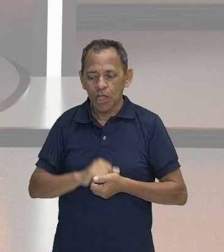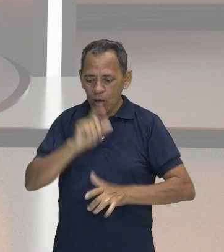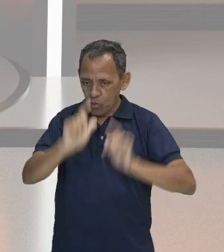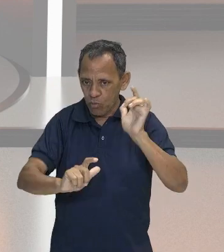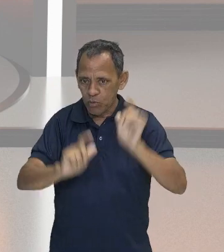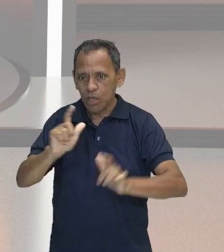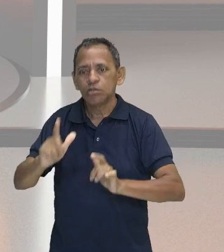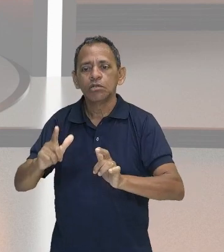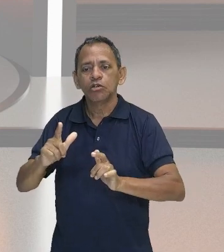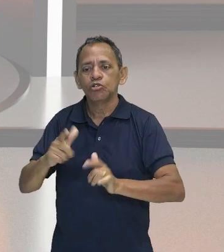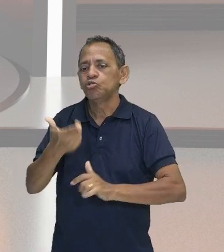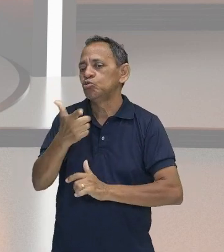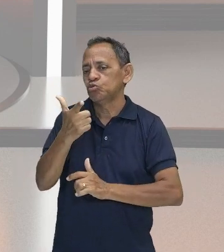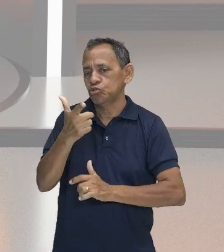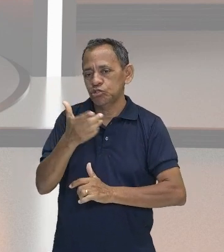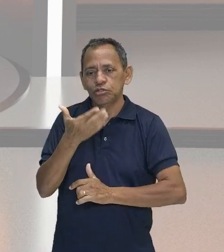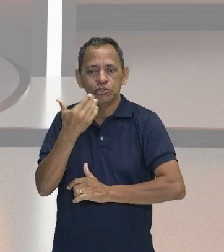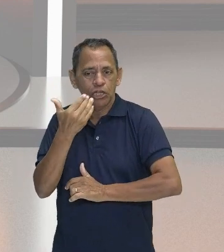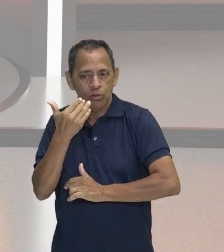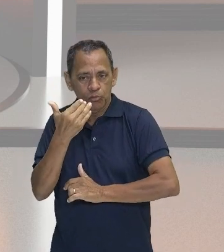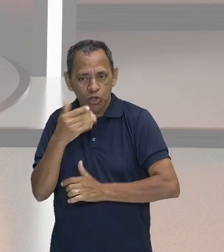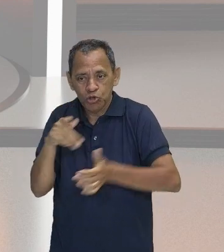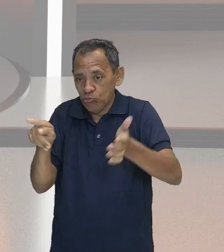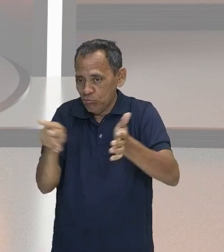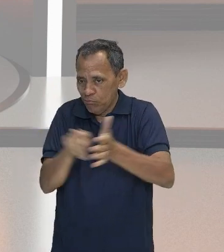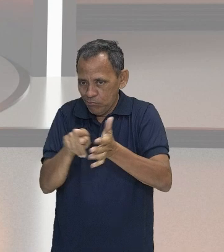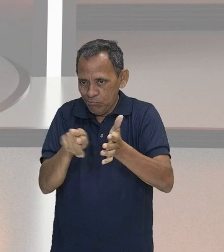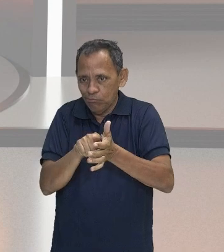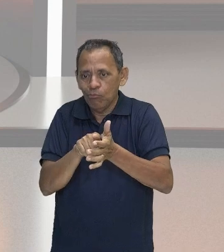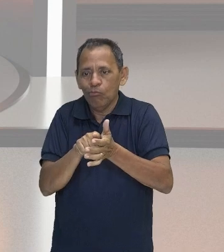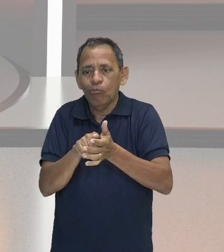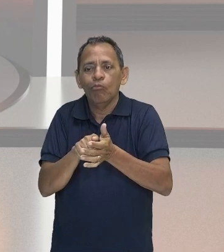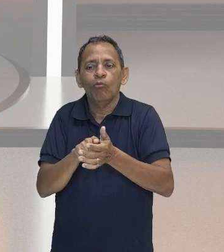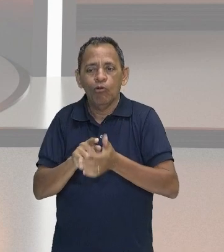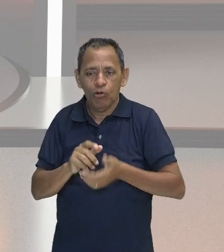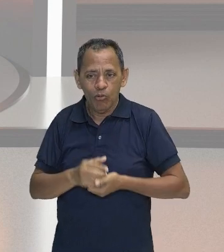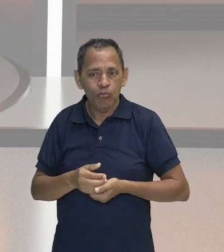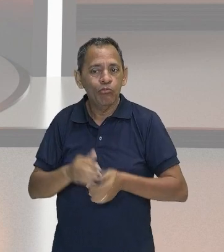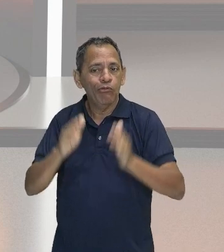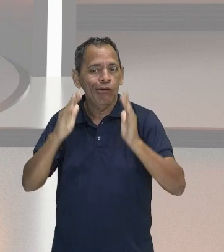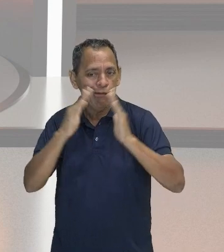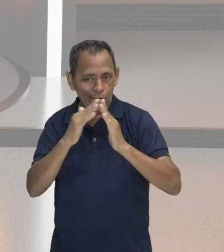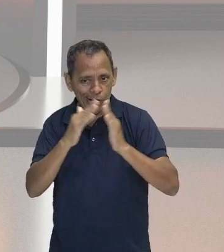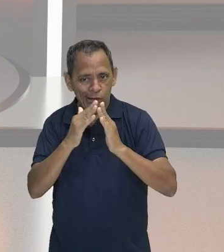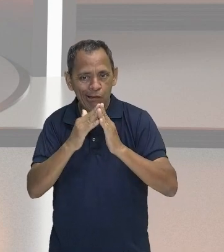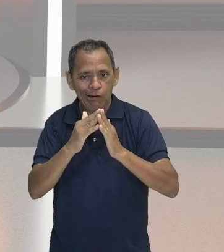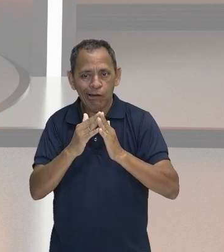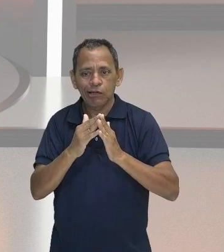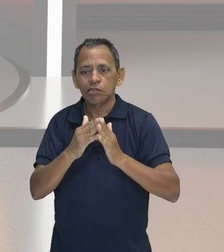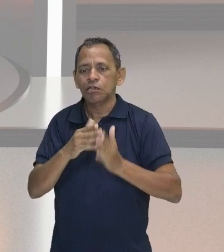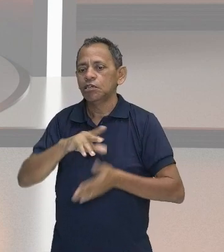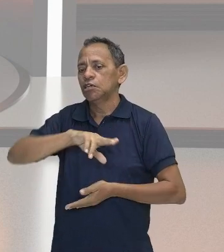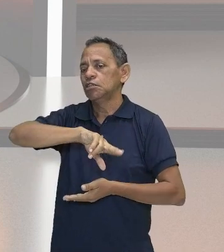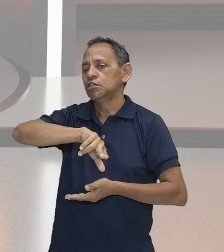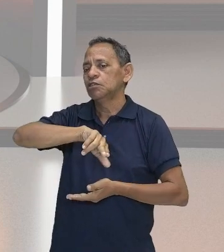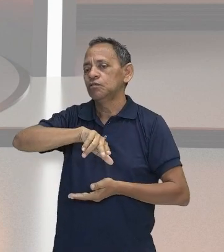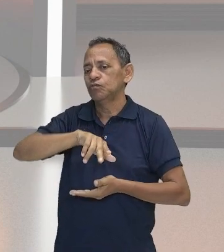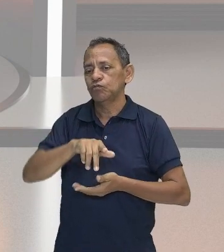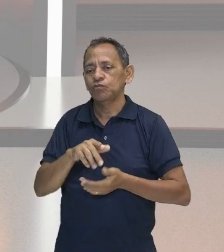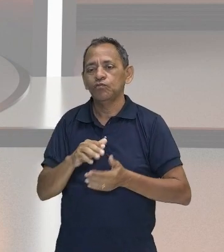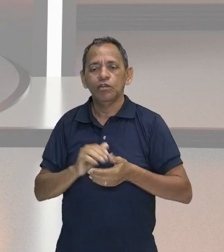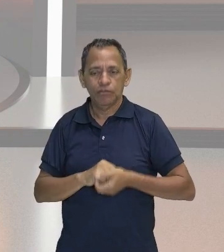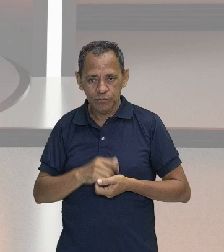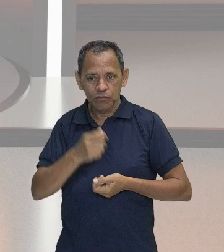acaba não tendo ali alimento na sua mesa e não fazendo, não realizando as suas